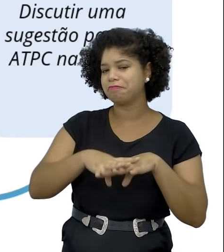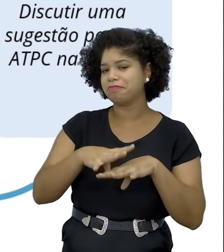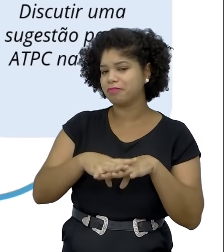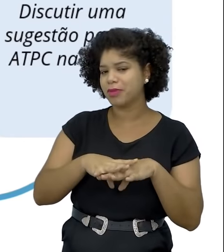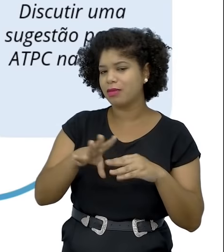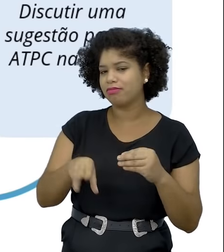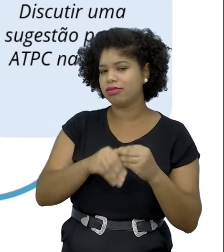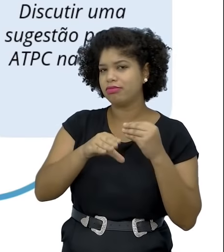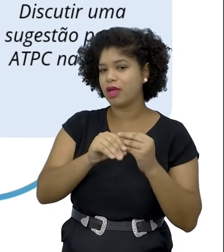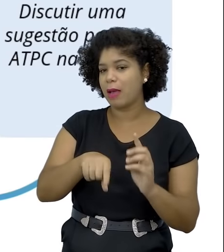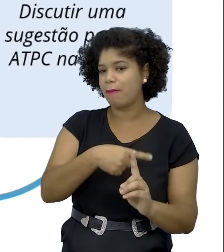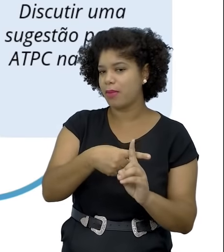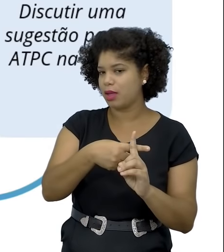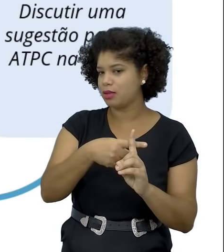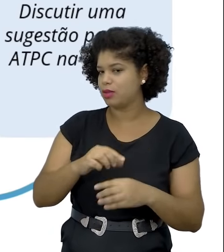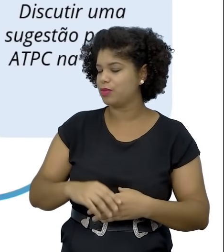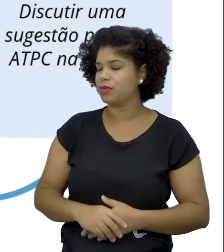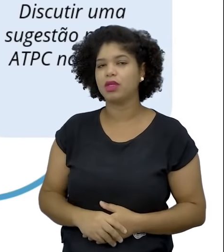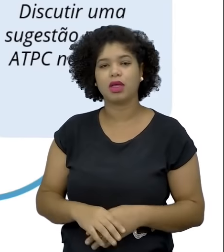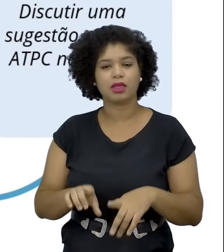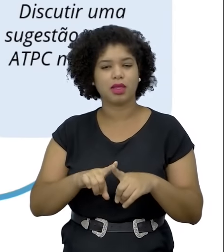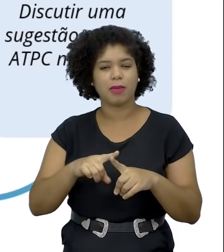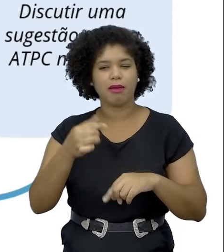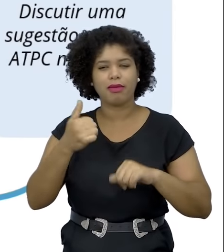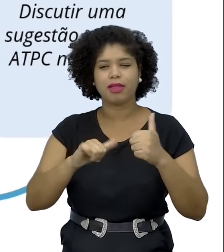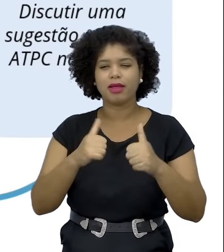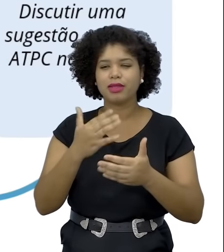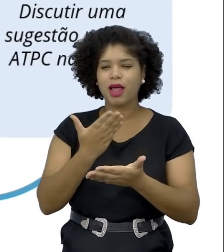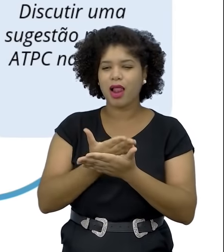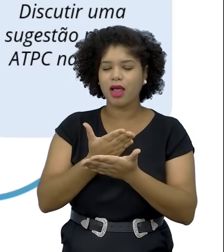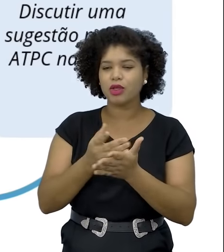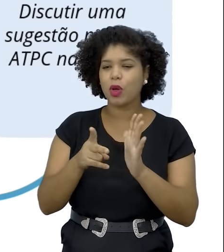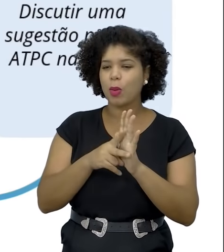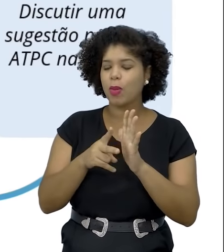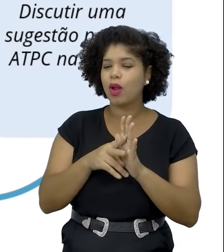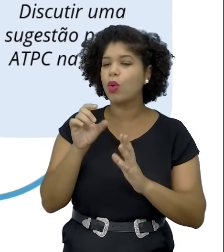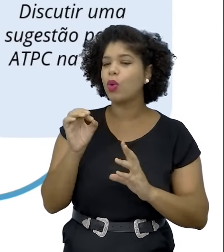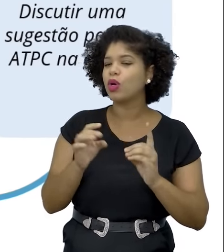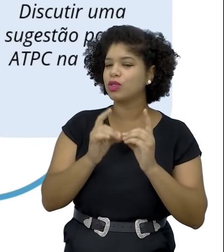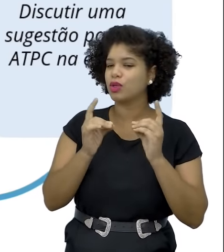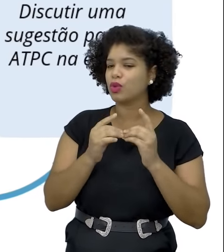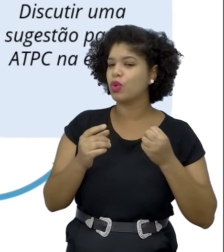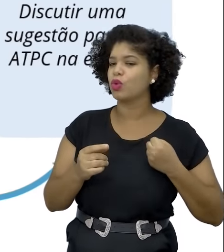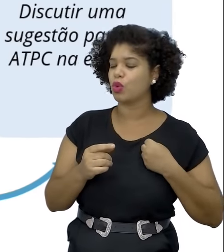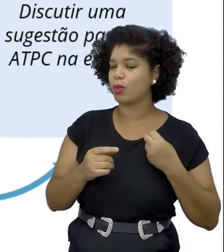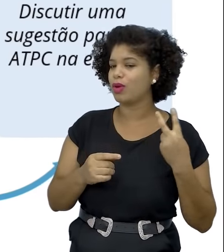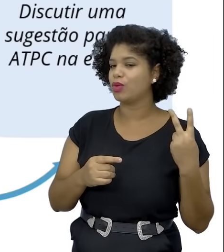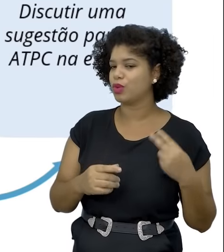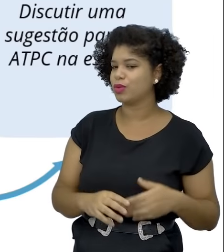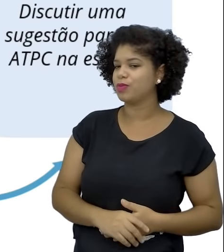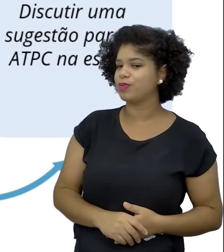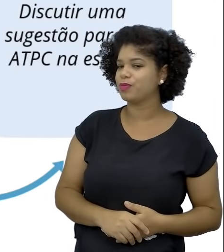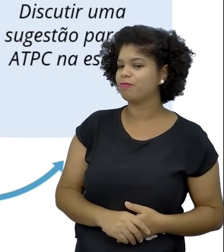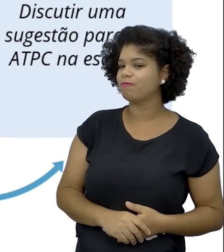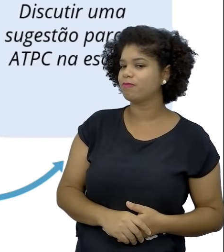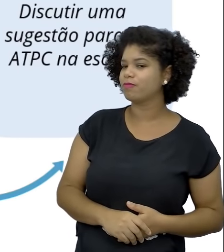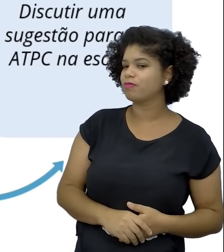aditivo, analisar uma aula da sequência didática 2 que trata do campo aditivo, e